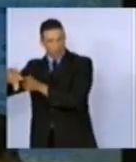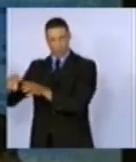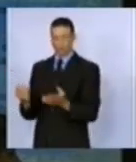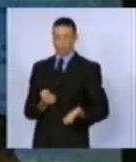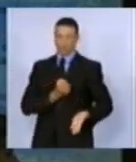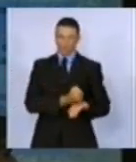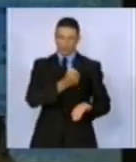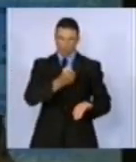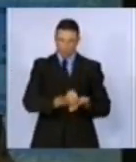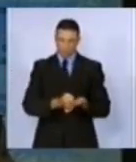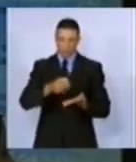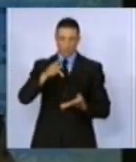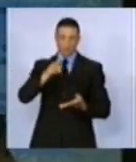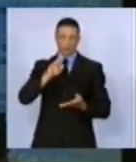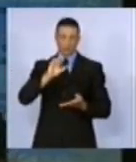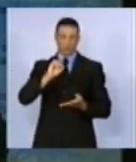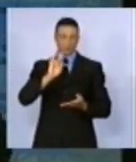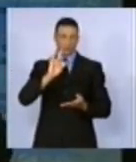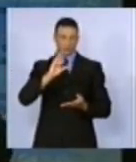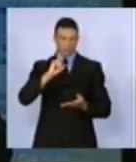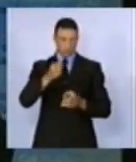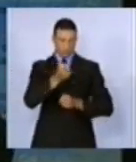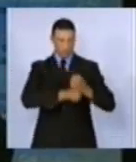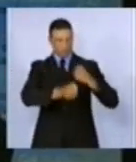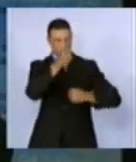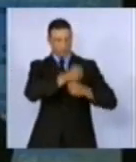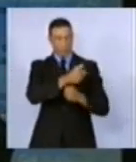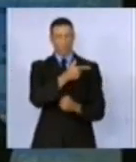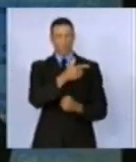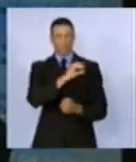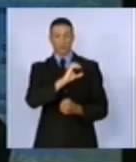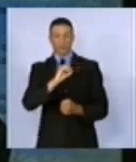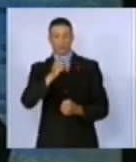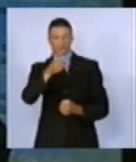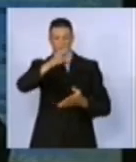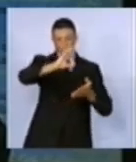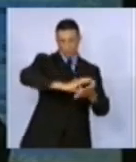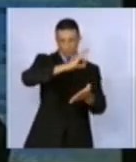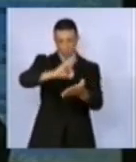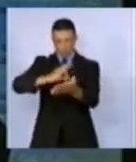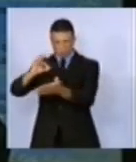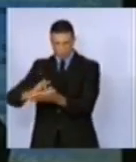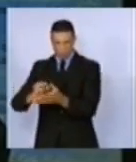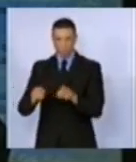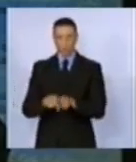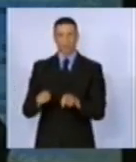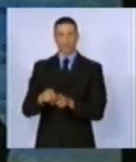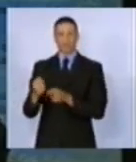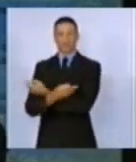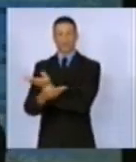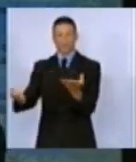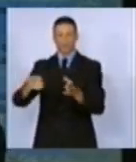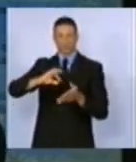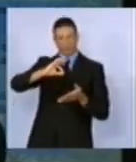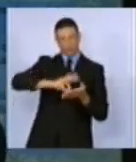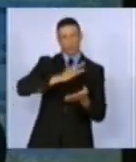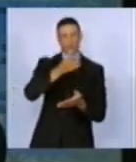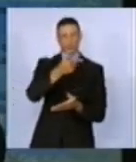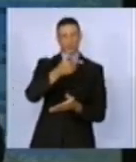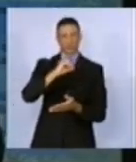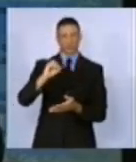as unidades industriais foi assinado em 2007 e com as associações de fornecedores de C foi assinado em 2008